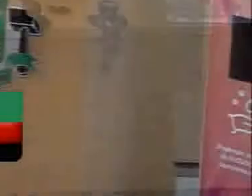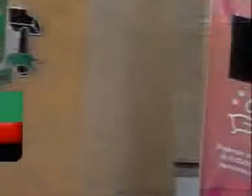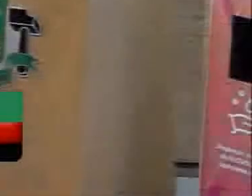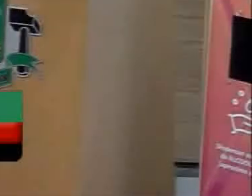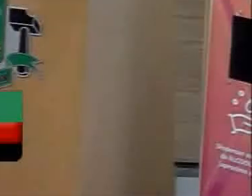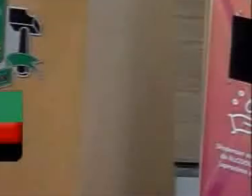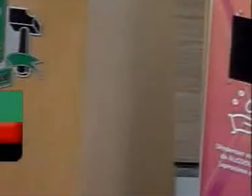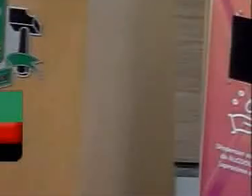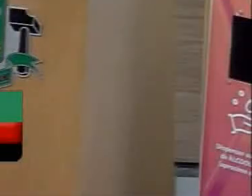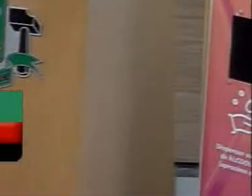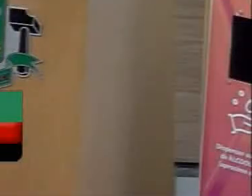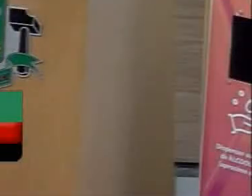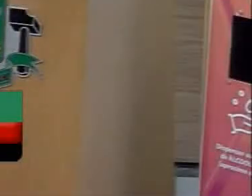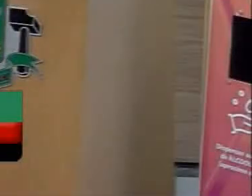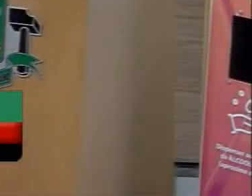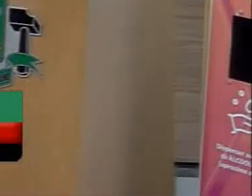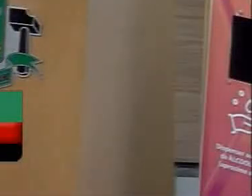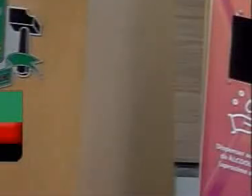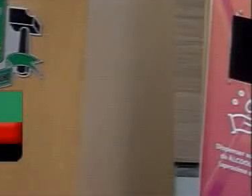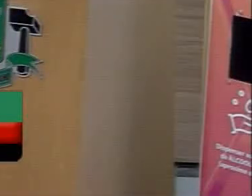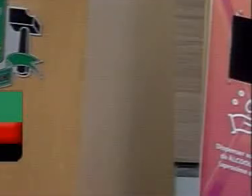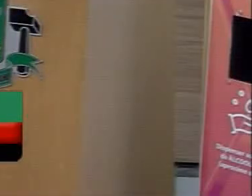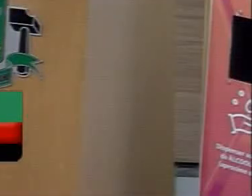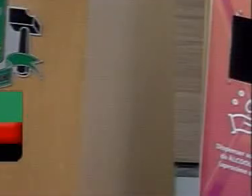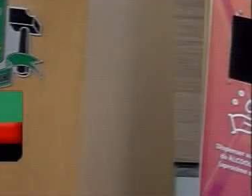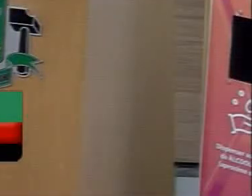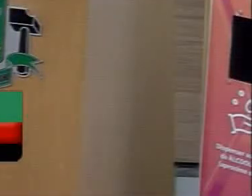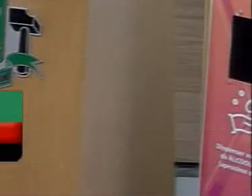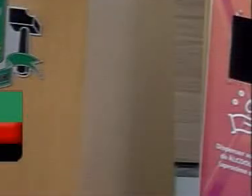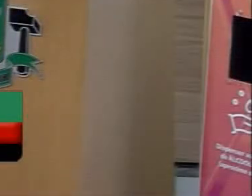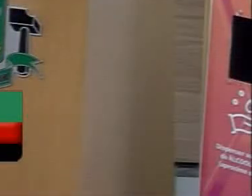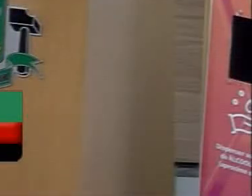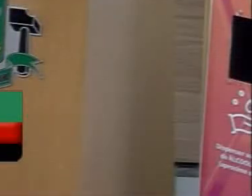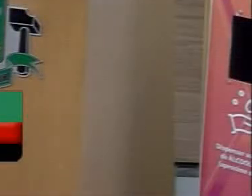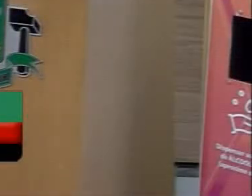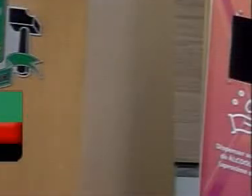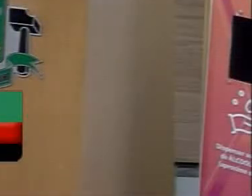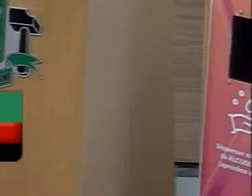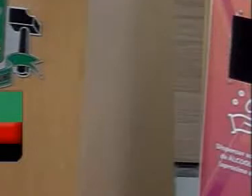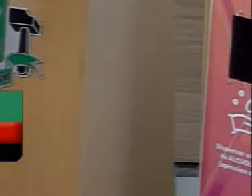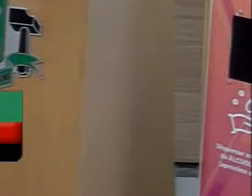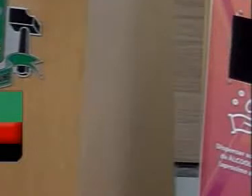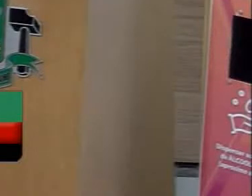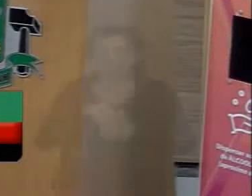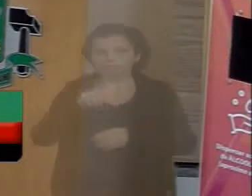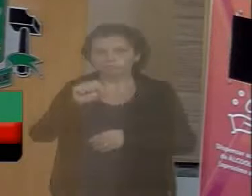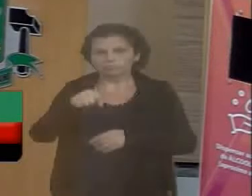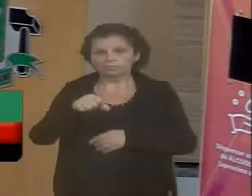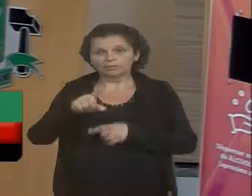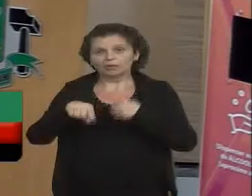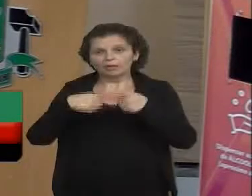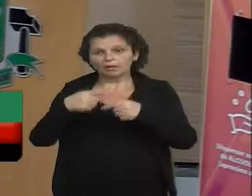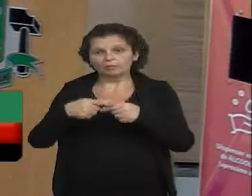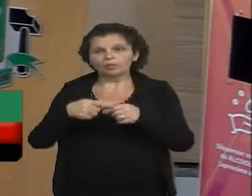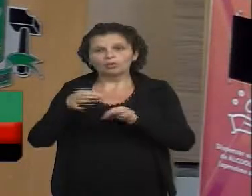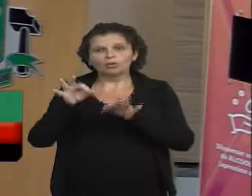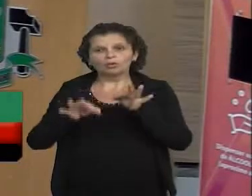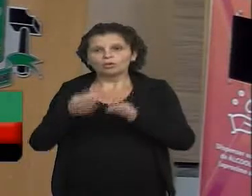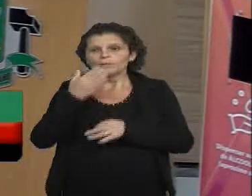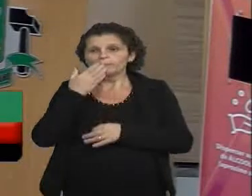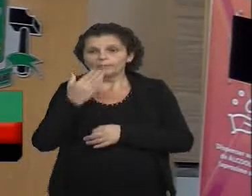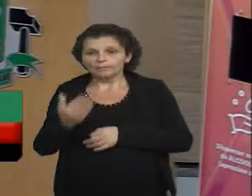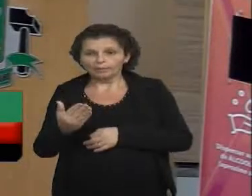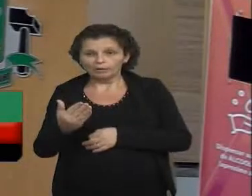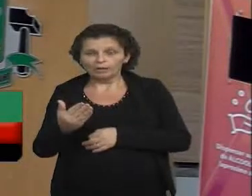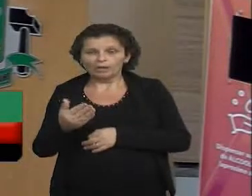Portanto, a assessoria aqui técnica pede que os senhores vereadores votem e depois